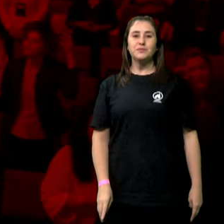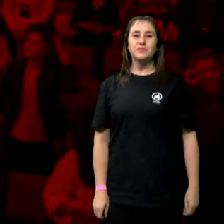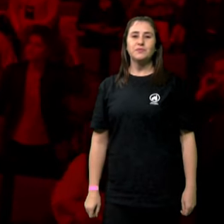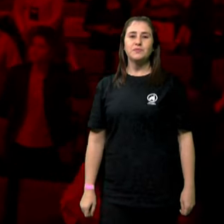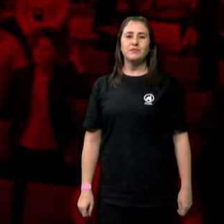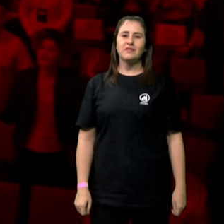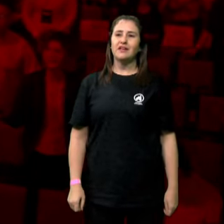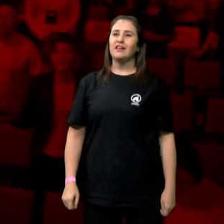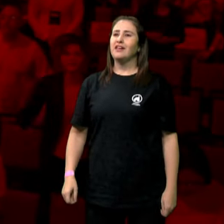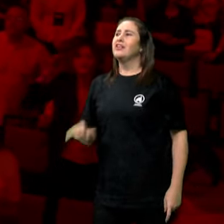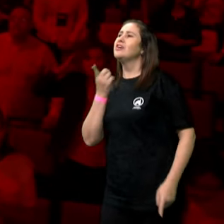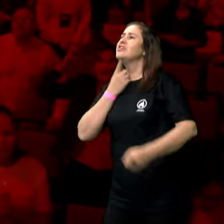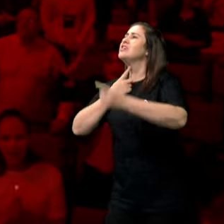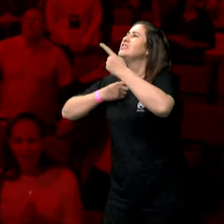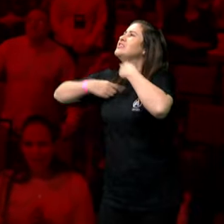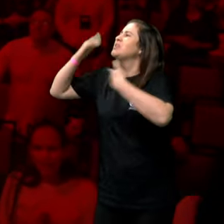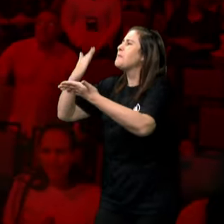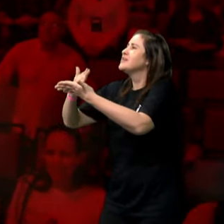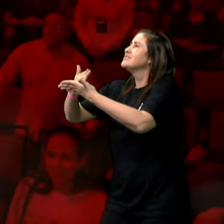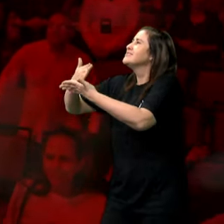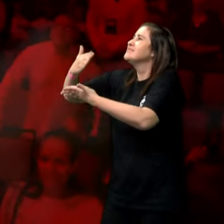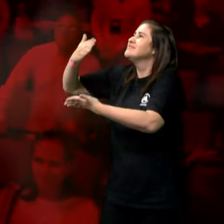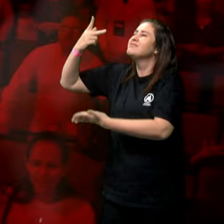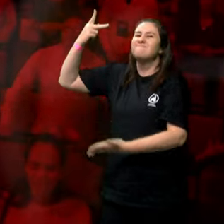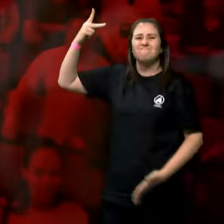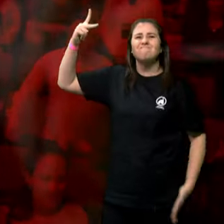um desejado aqui